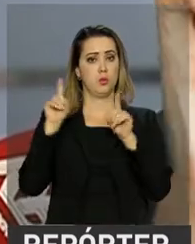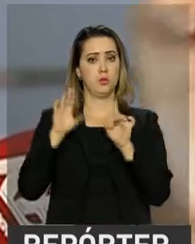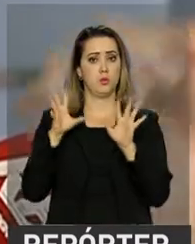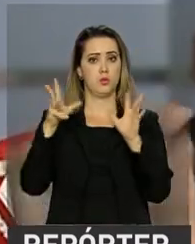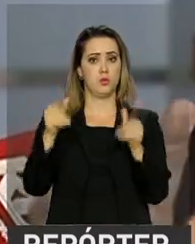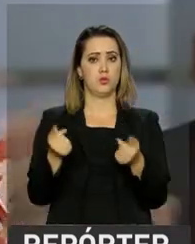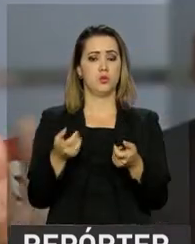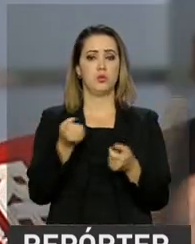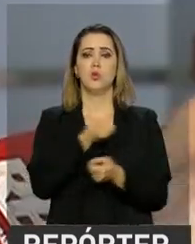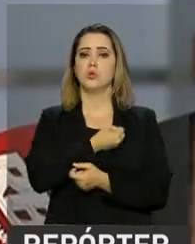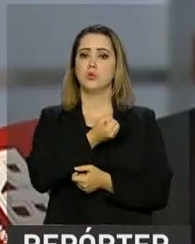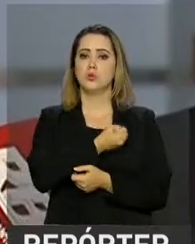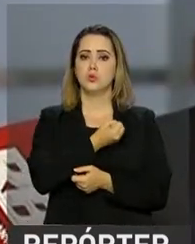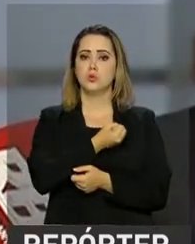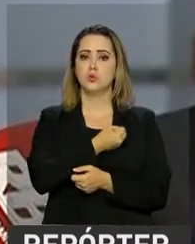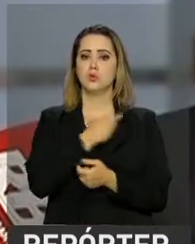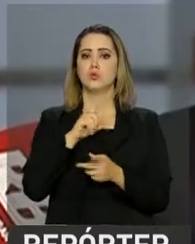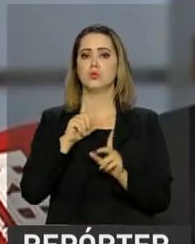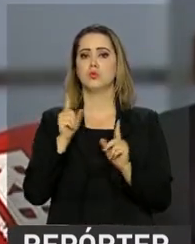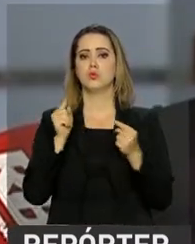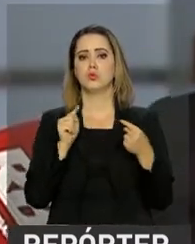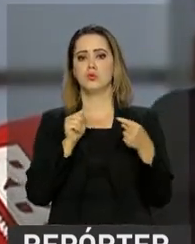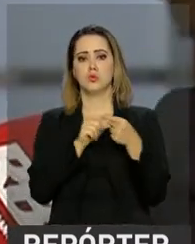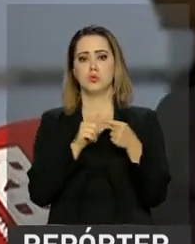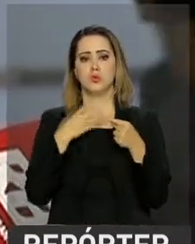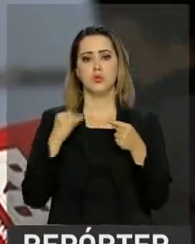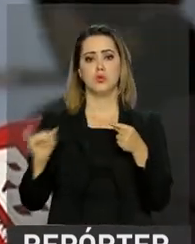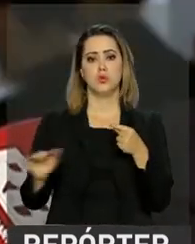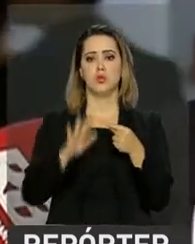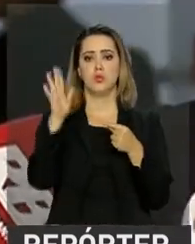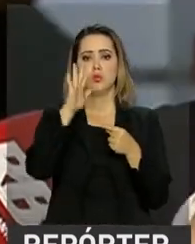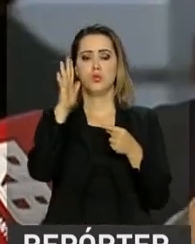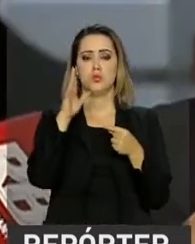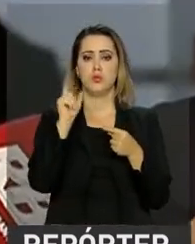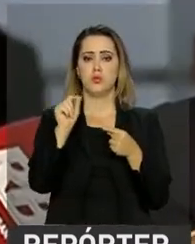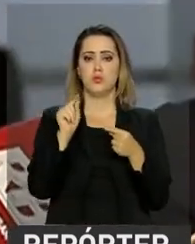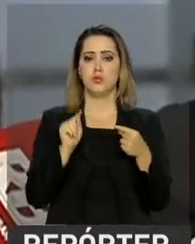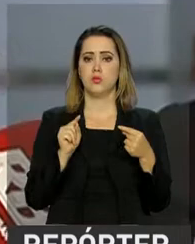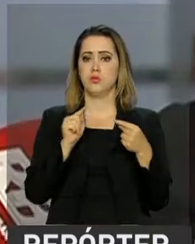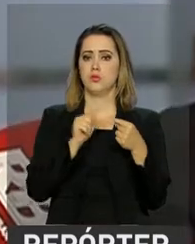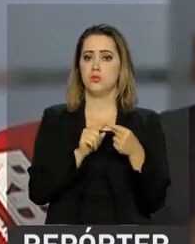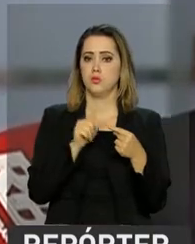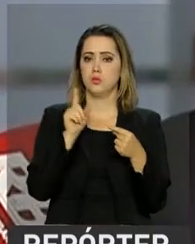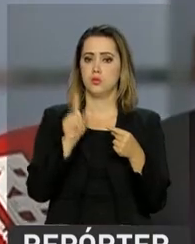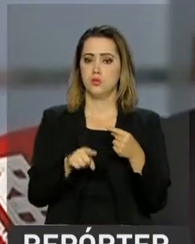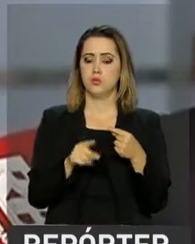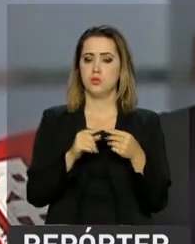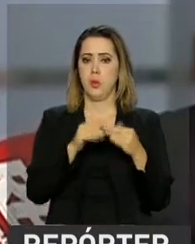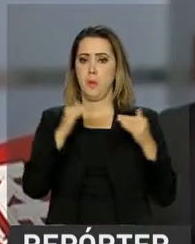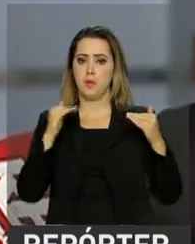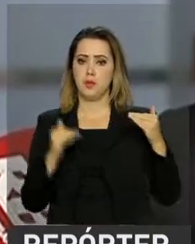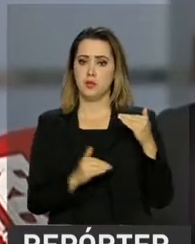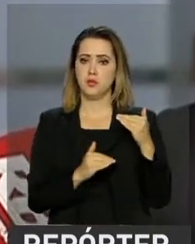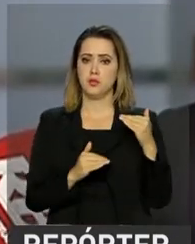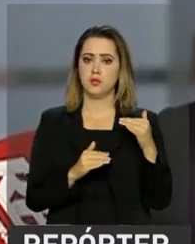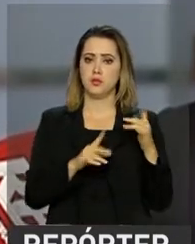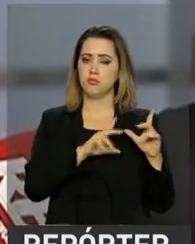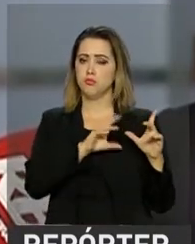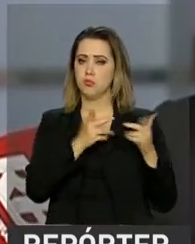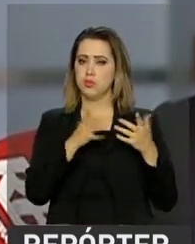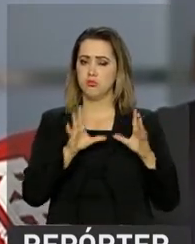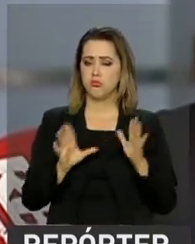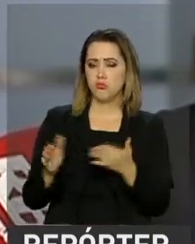todos os números para calcular a meta, etc., estava com a inflação na meta, né? E a inflação abaixo da meta gera uma questão